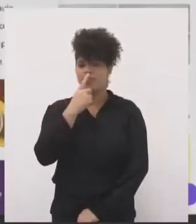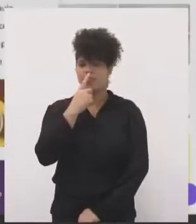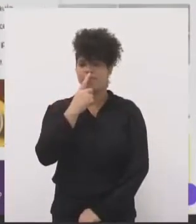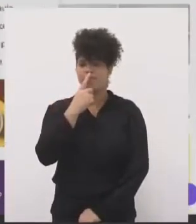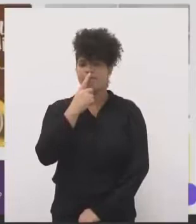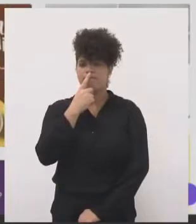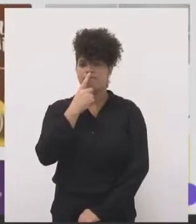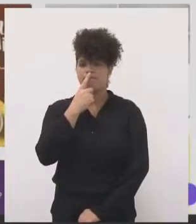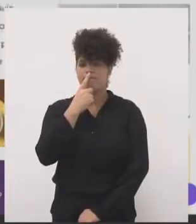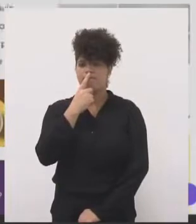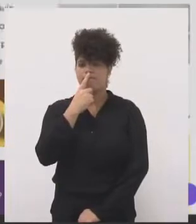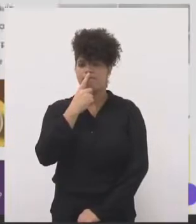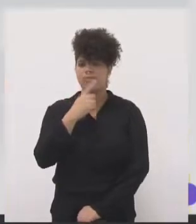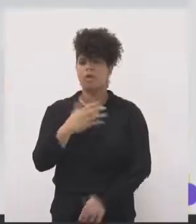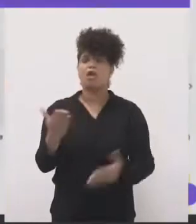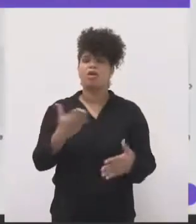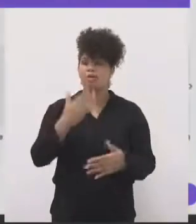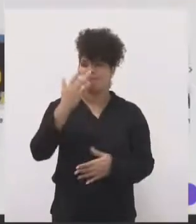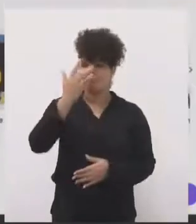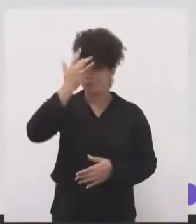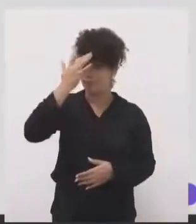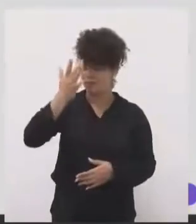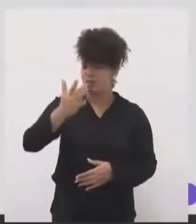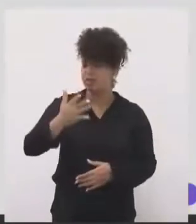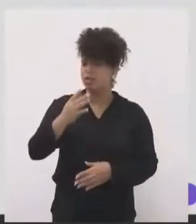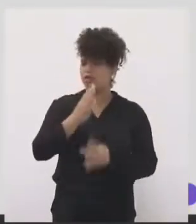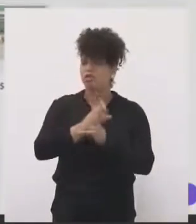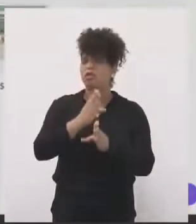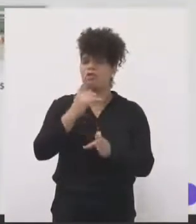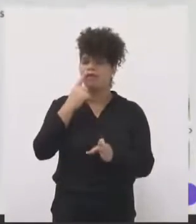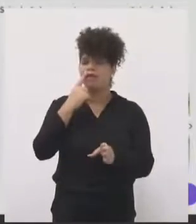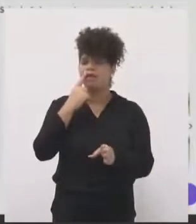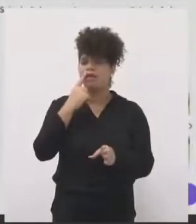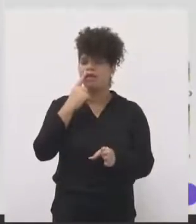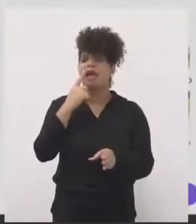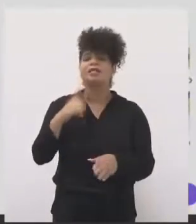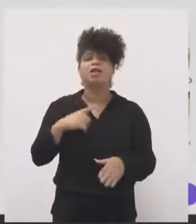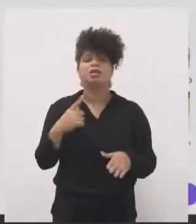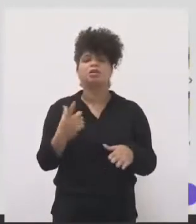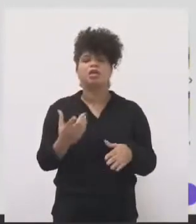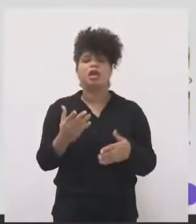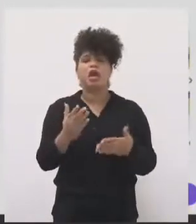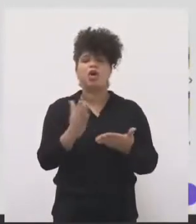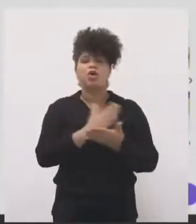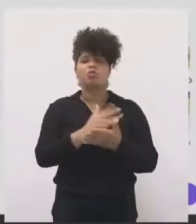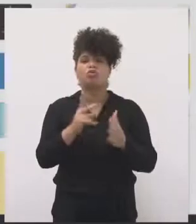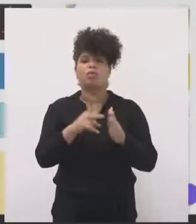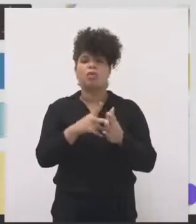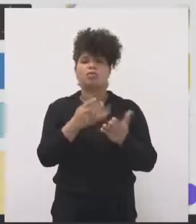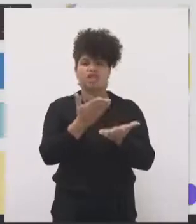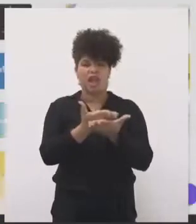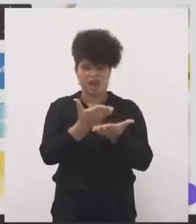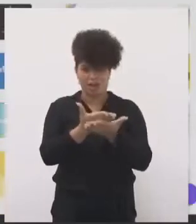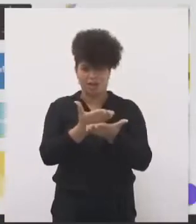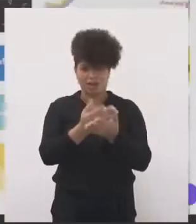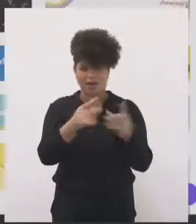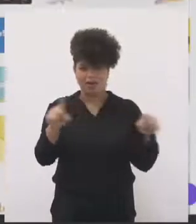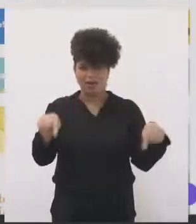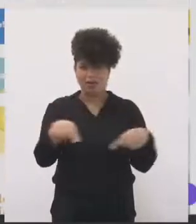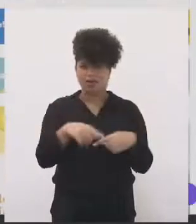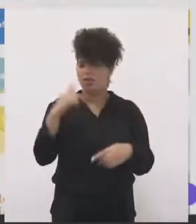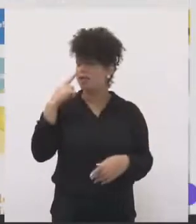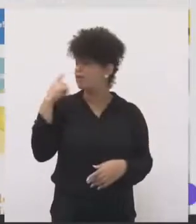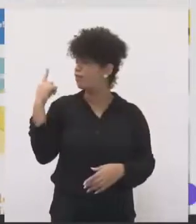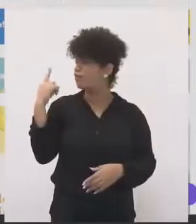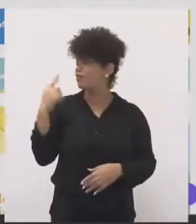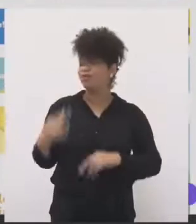verdade, a forma mais fácil de encontrá-los é aqui pelos templates em alta de educação. Tem muitos posts educativos. Olha